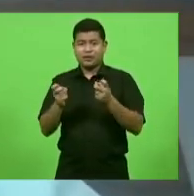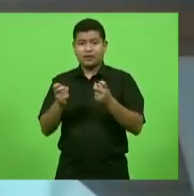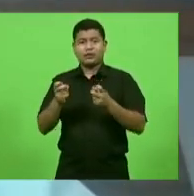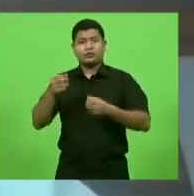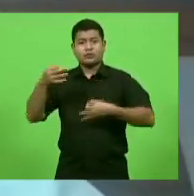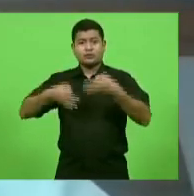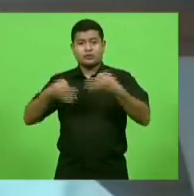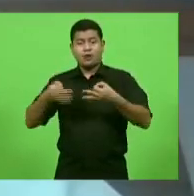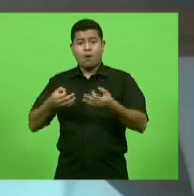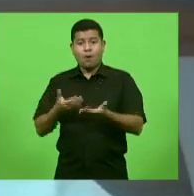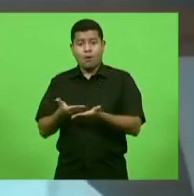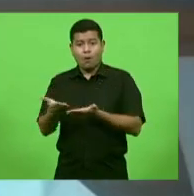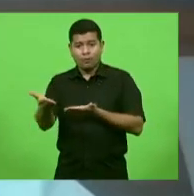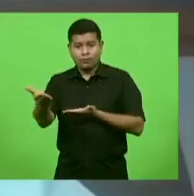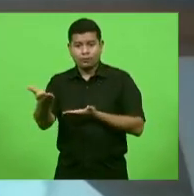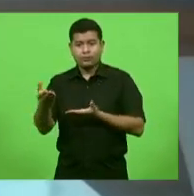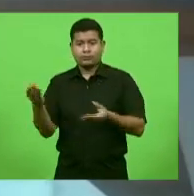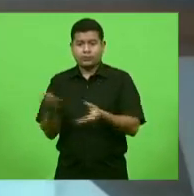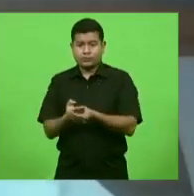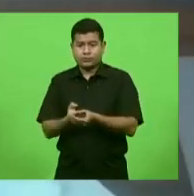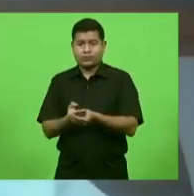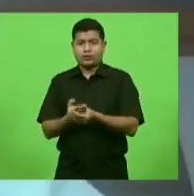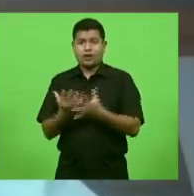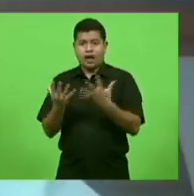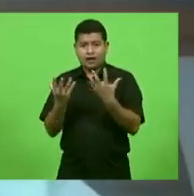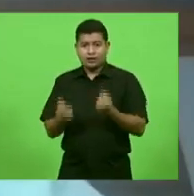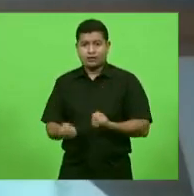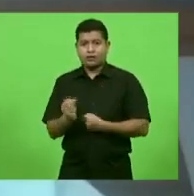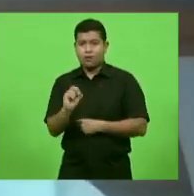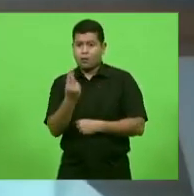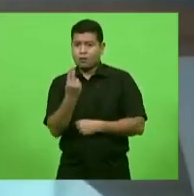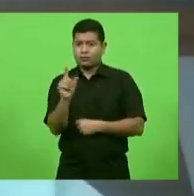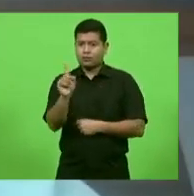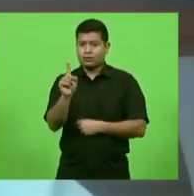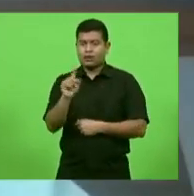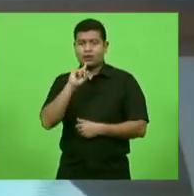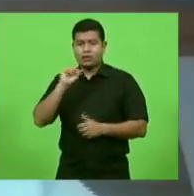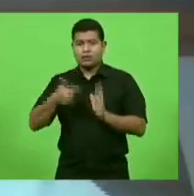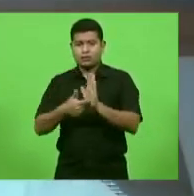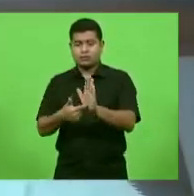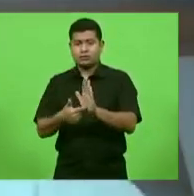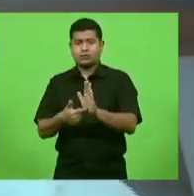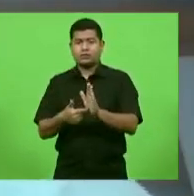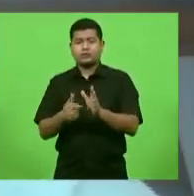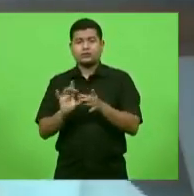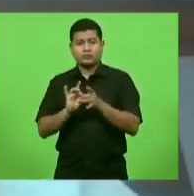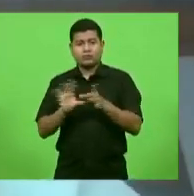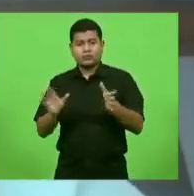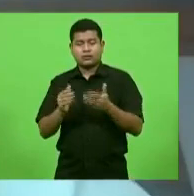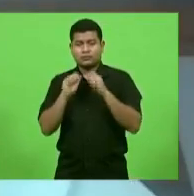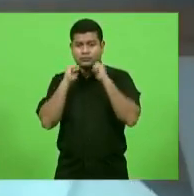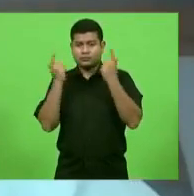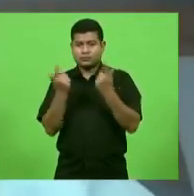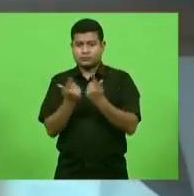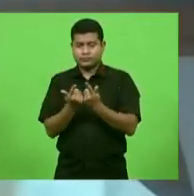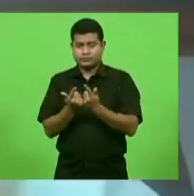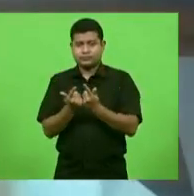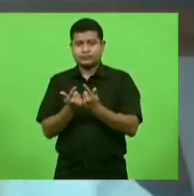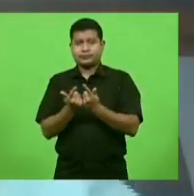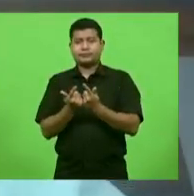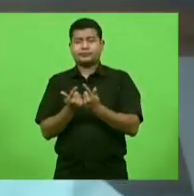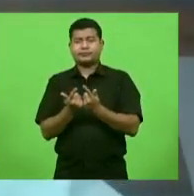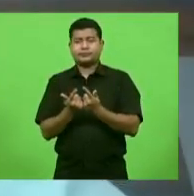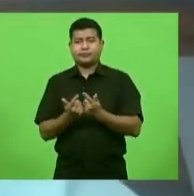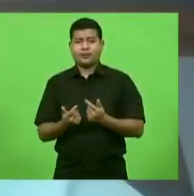não do processo, isto é, de recebimento ou não da denúncia autorizada pelo plenário da LESC. Recebida a denúncia por essa Igreja Corte